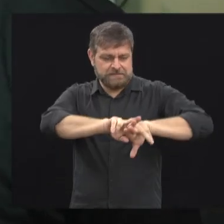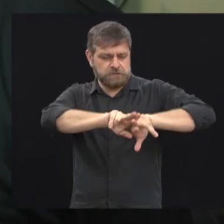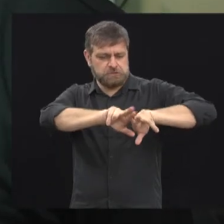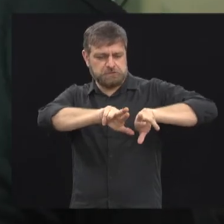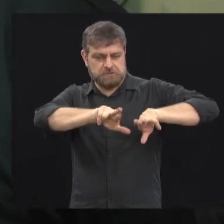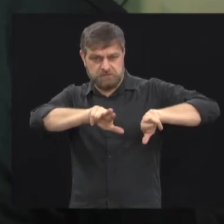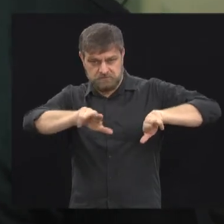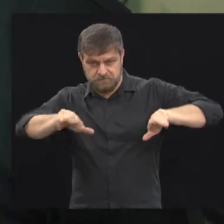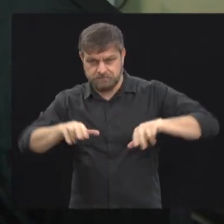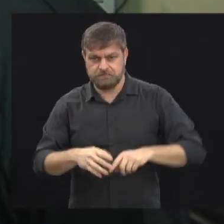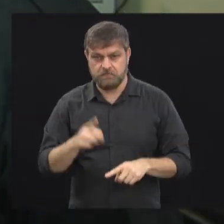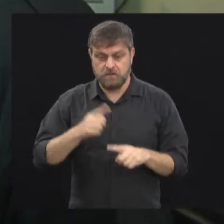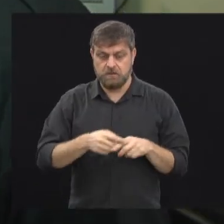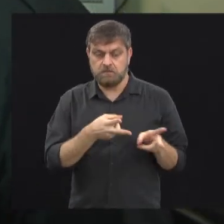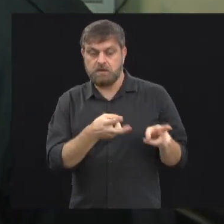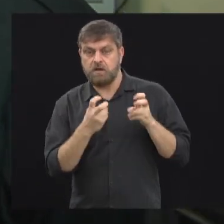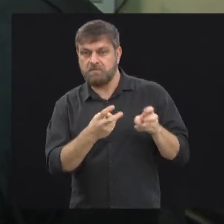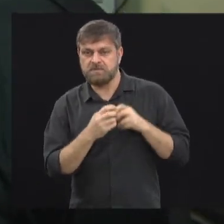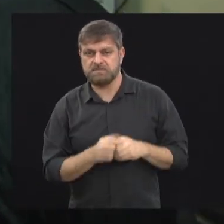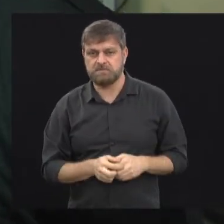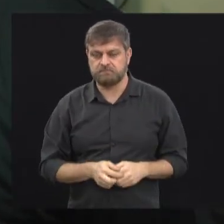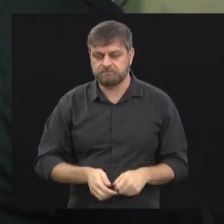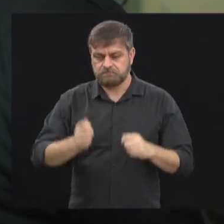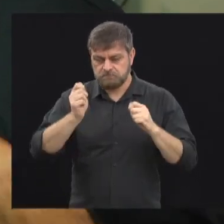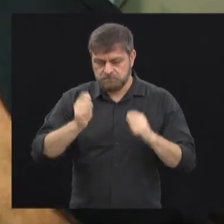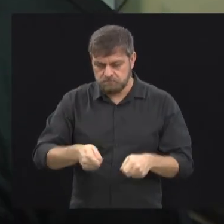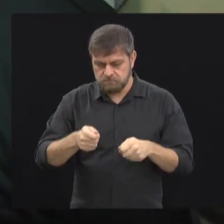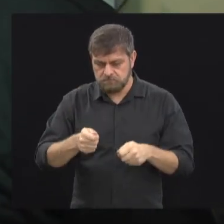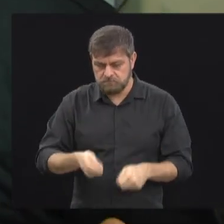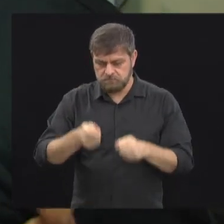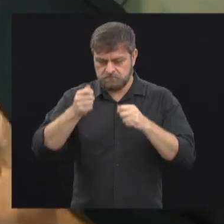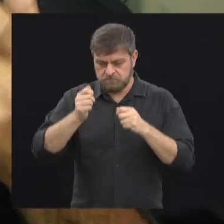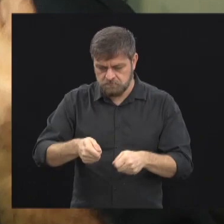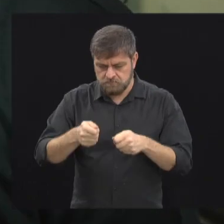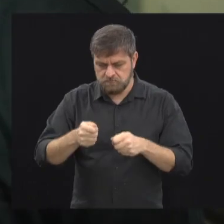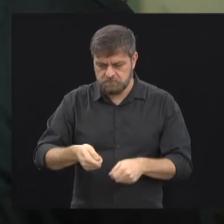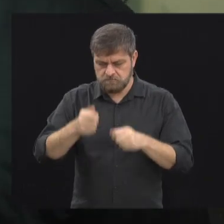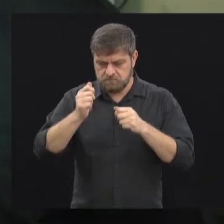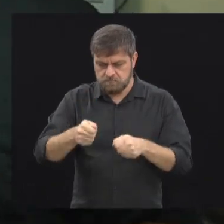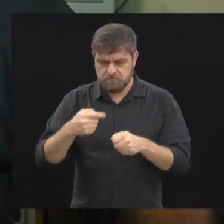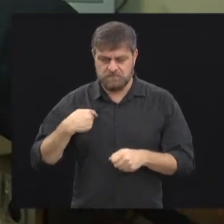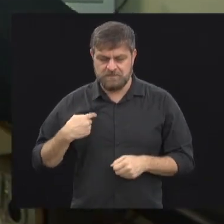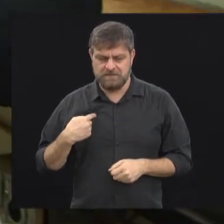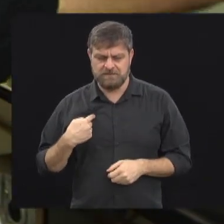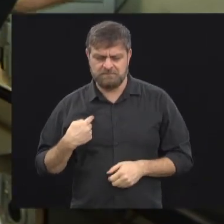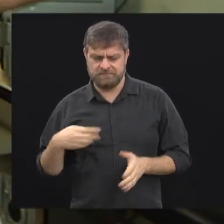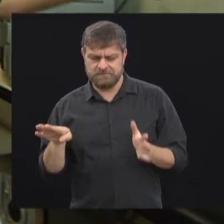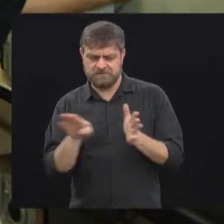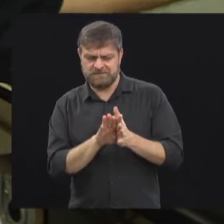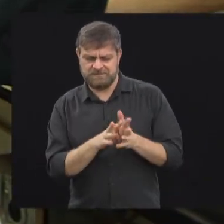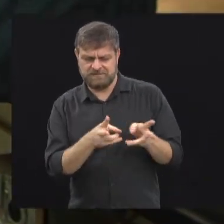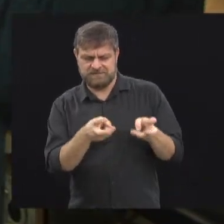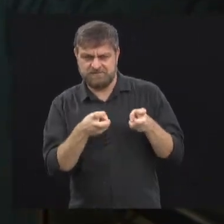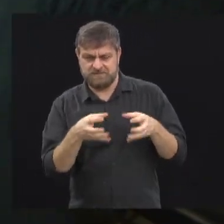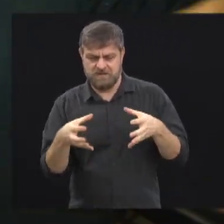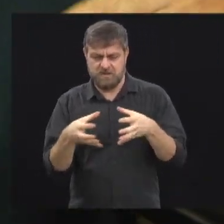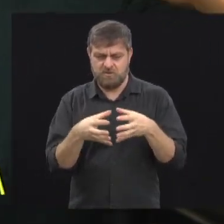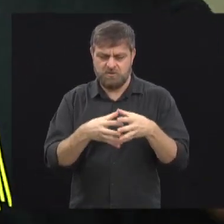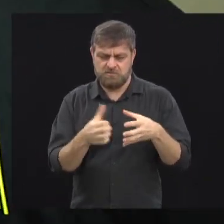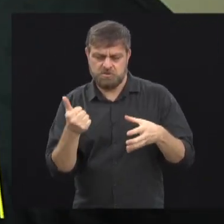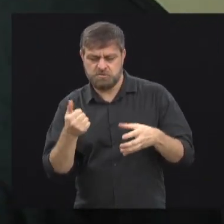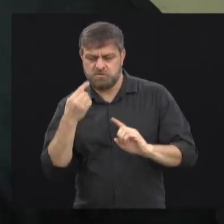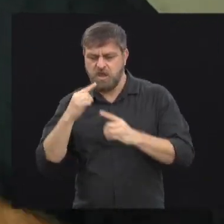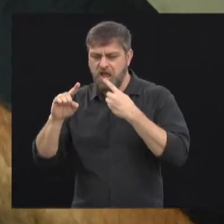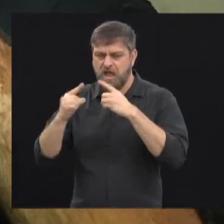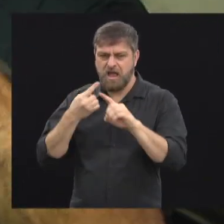fatores, né? Porque eu percebo, por exemplo, a coisa do ritmo, quando eu cheguei aqui, você tocar junto com alguma música de